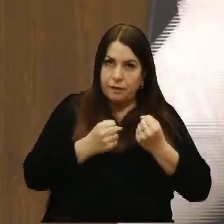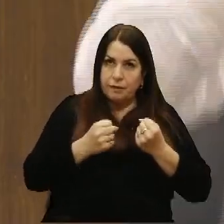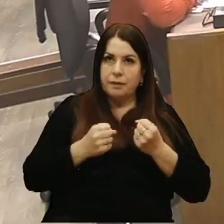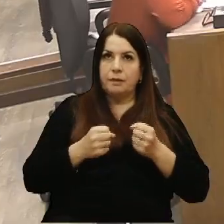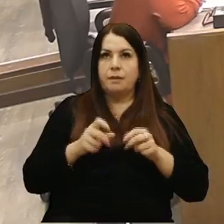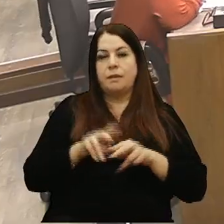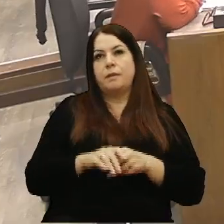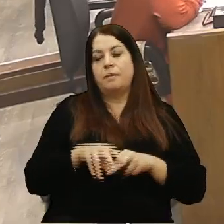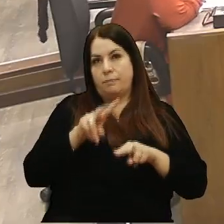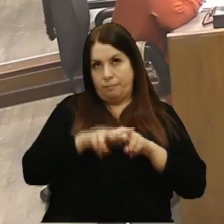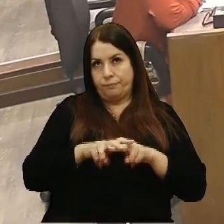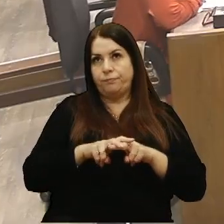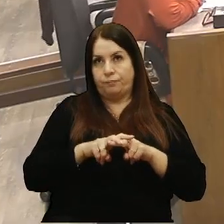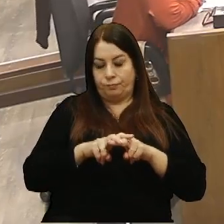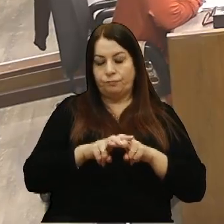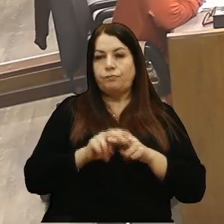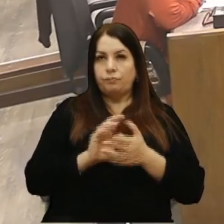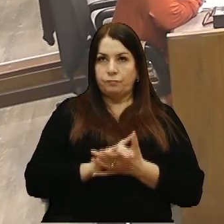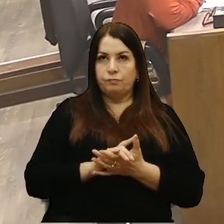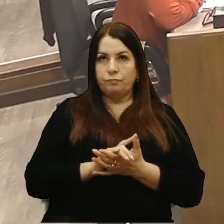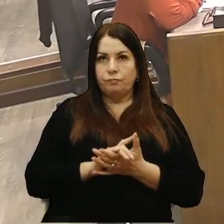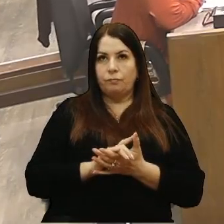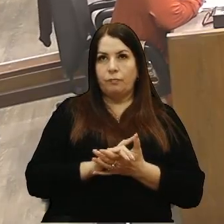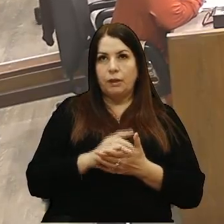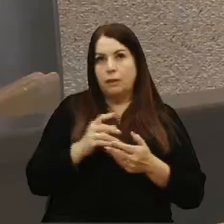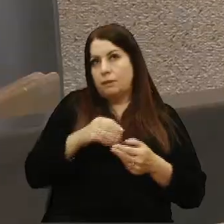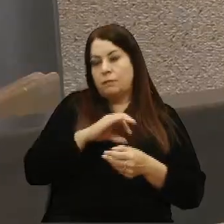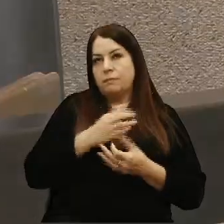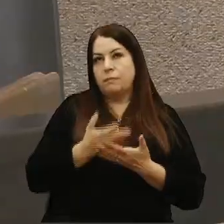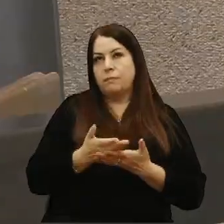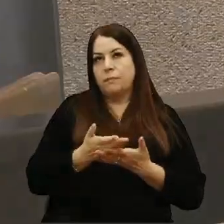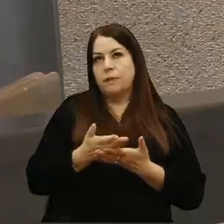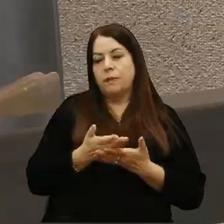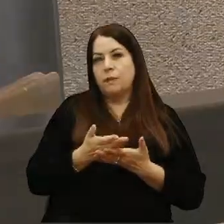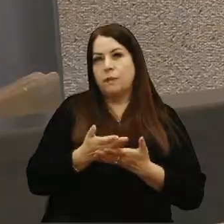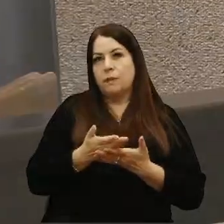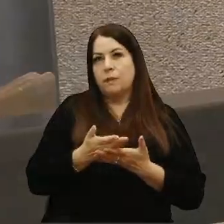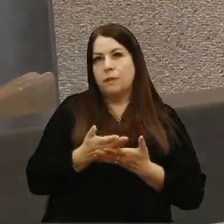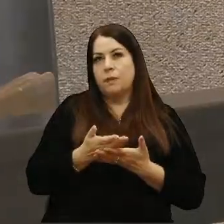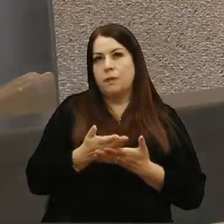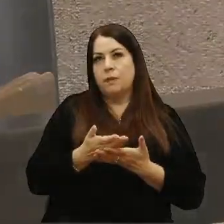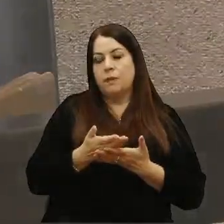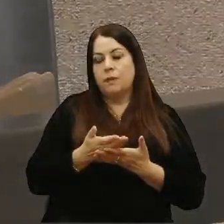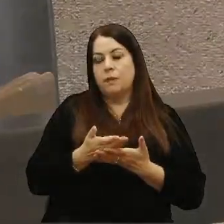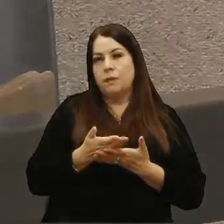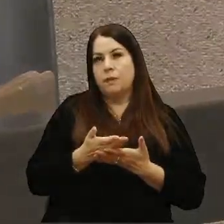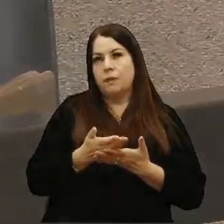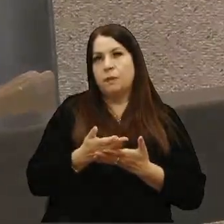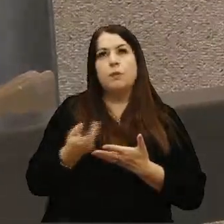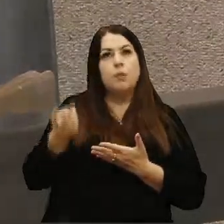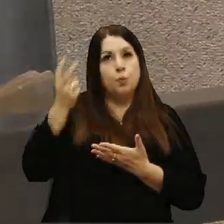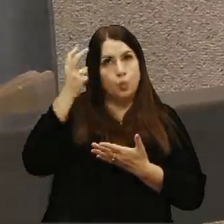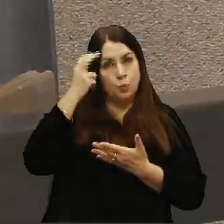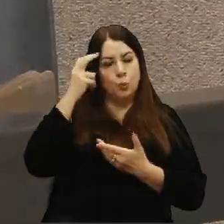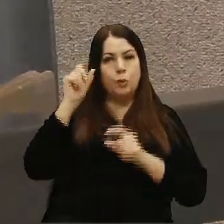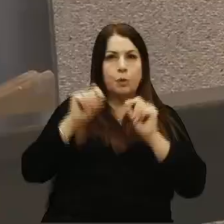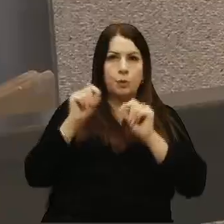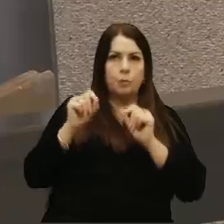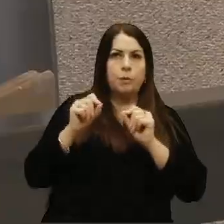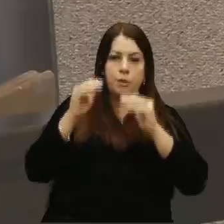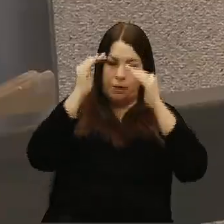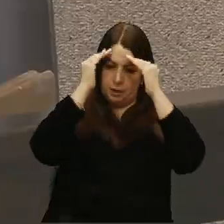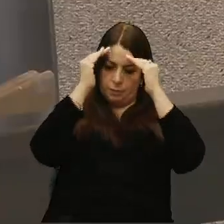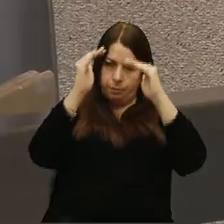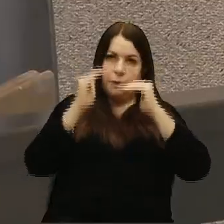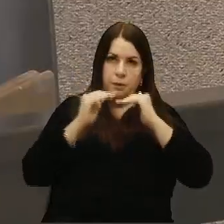presidente. Quanto às questões da das culturas, né? A gente respeita